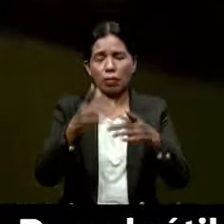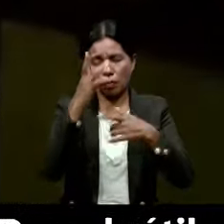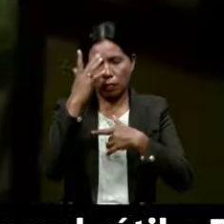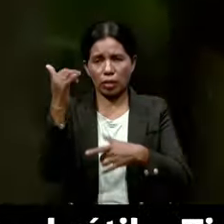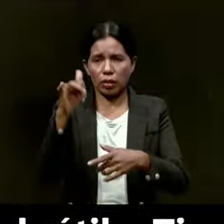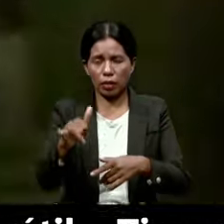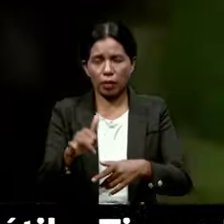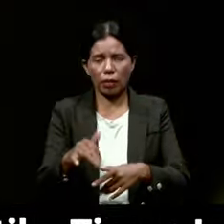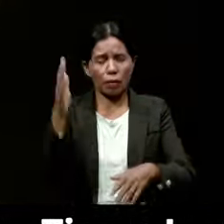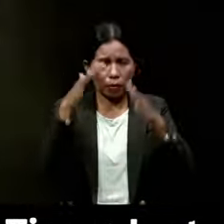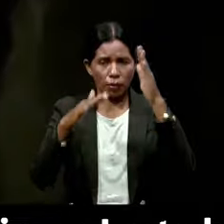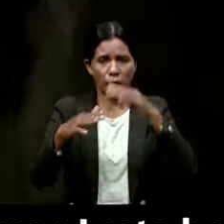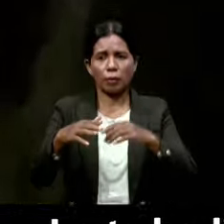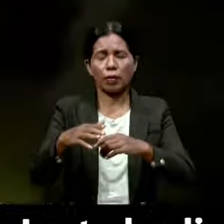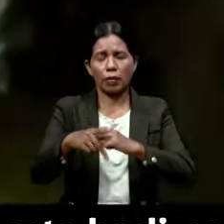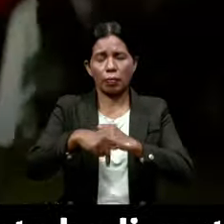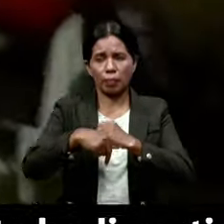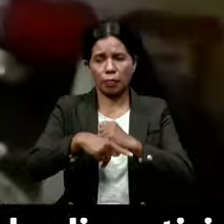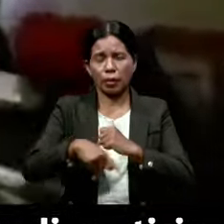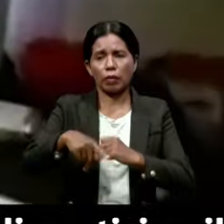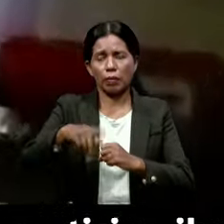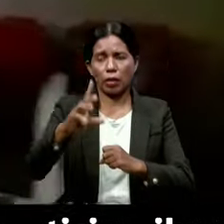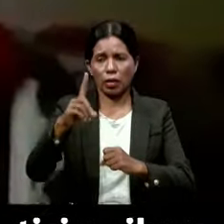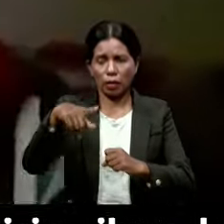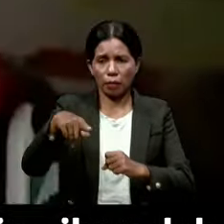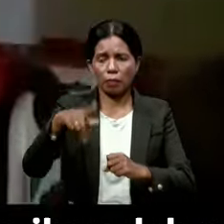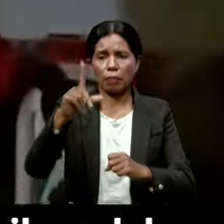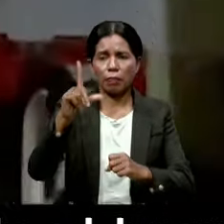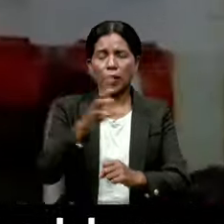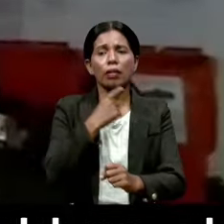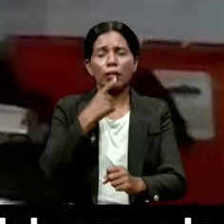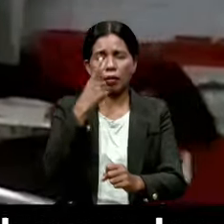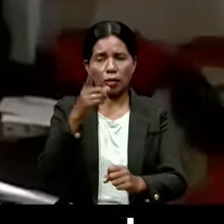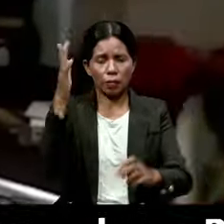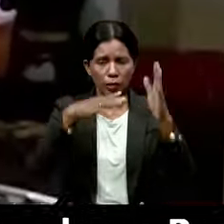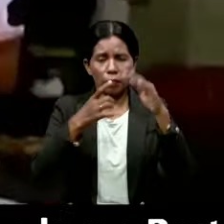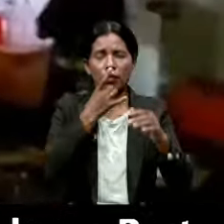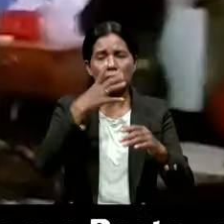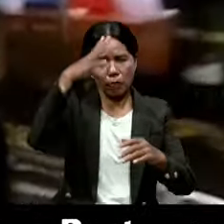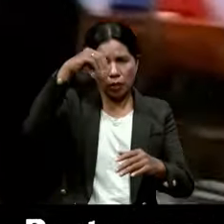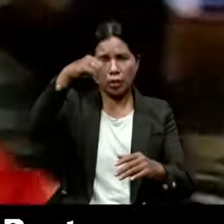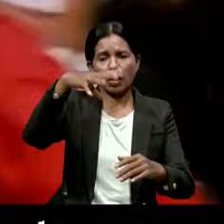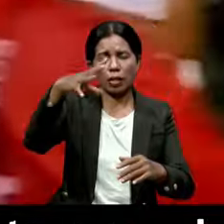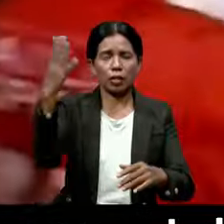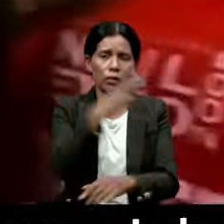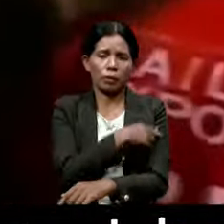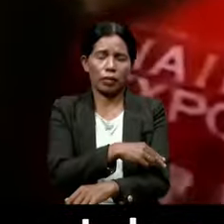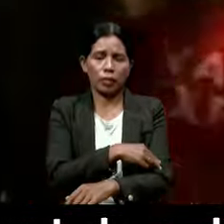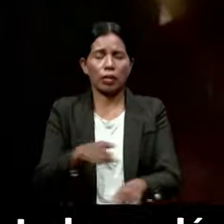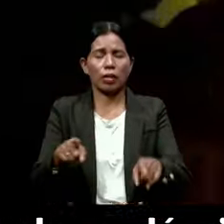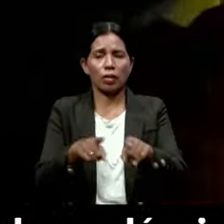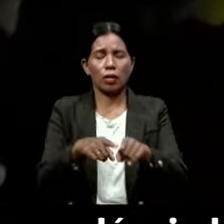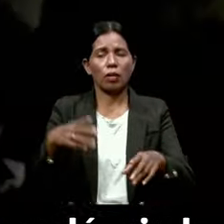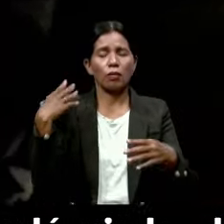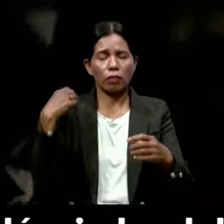problema né, bancada oposição PLP e o Parlamento Nacional, o cinismo ateten, problema ahi mate lakan e o hospital, saiu na razão forte para o